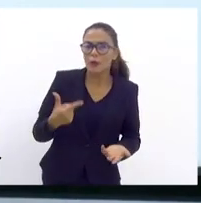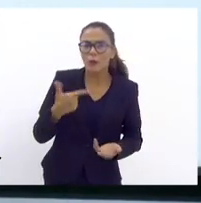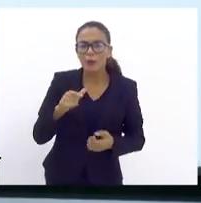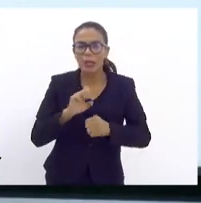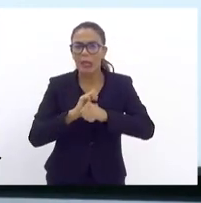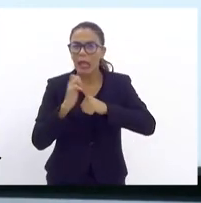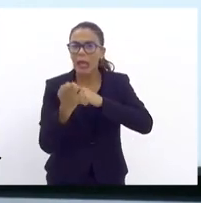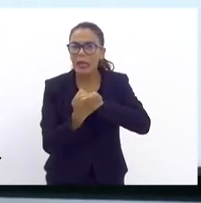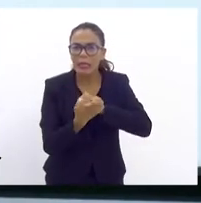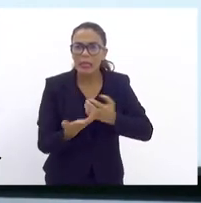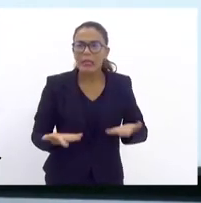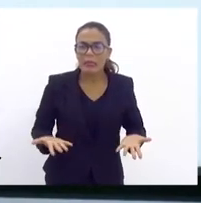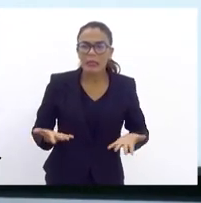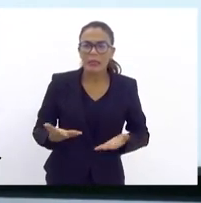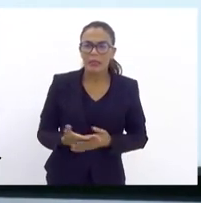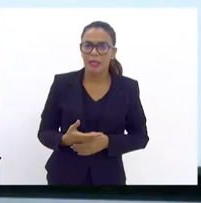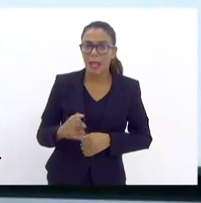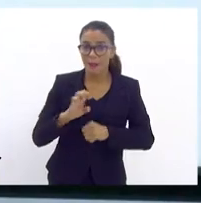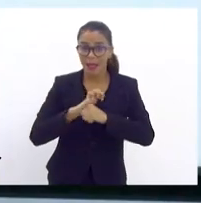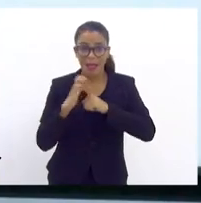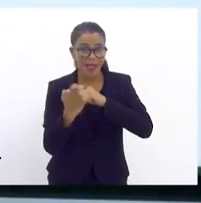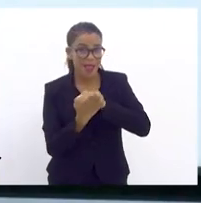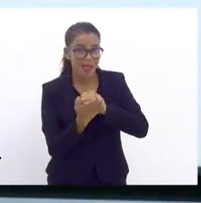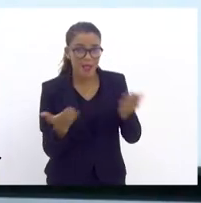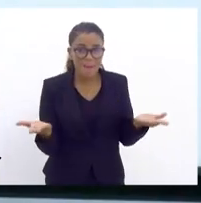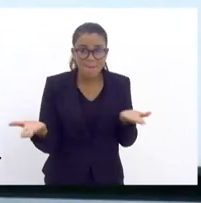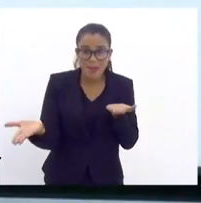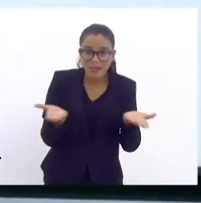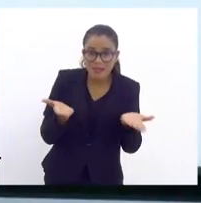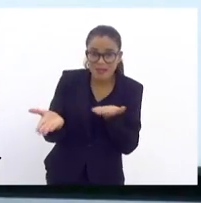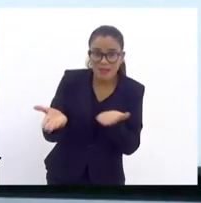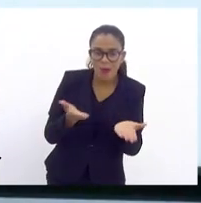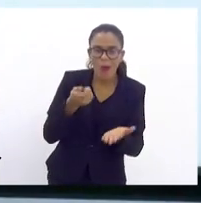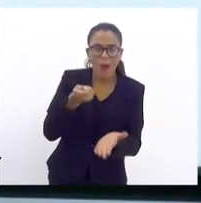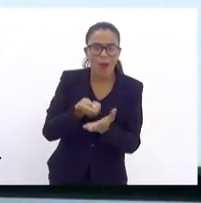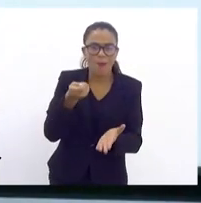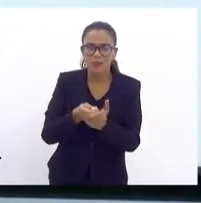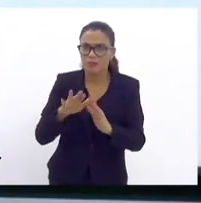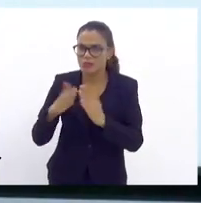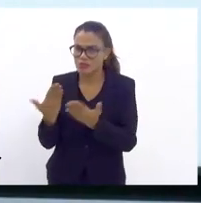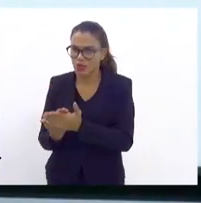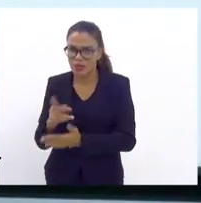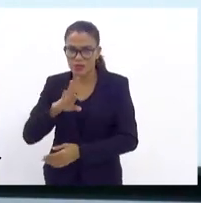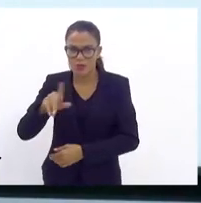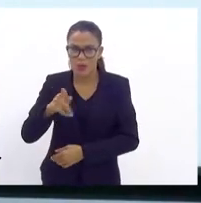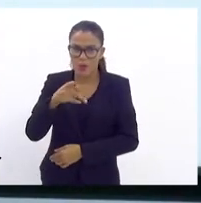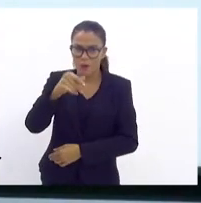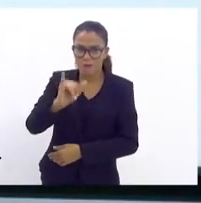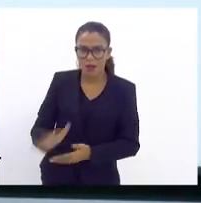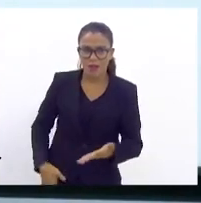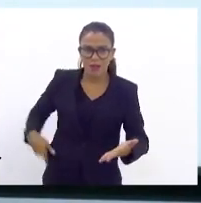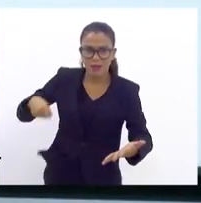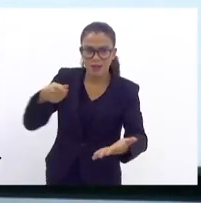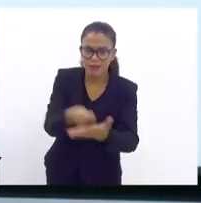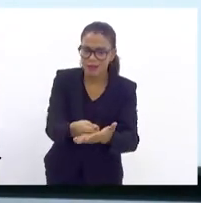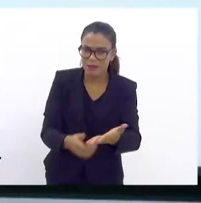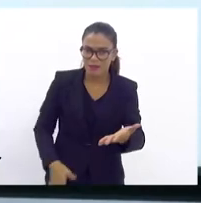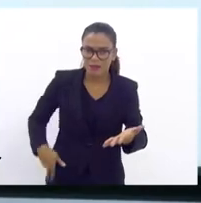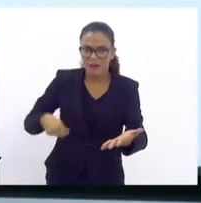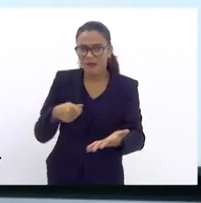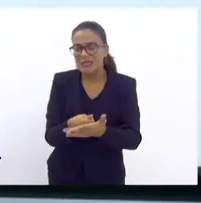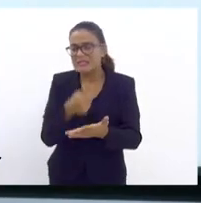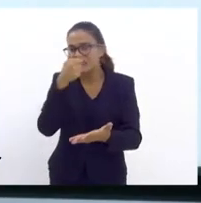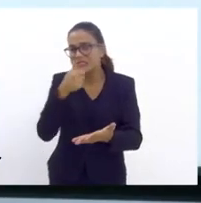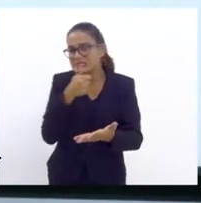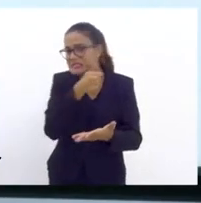mediação mediação é obrigatoriedade da escola não é o pai que tem que abrir a carteira e ver como é que